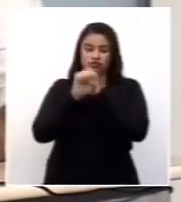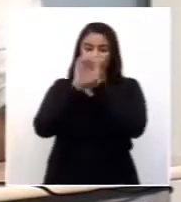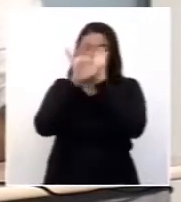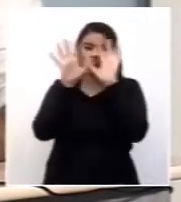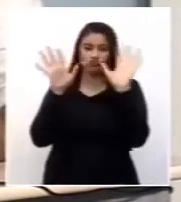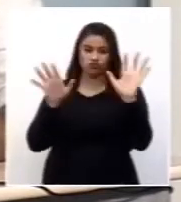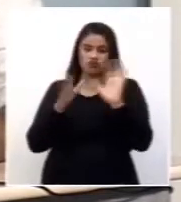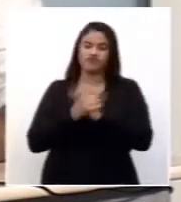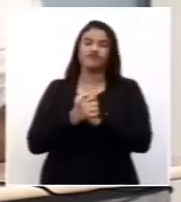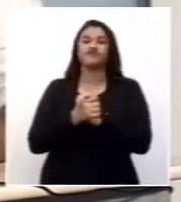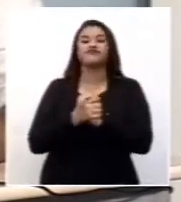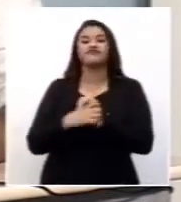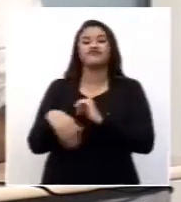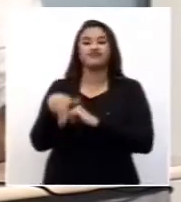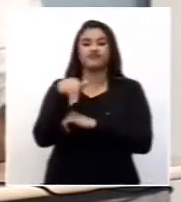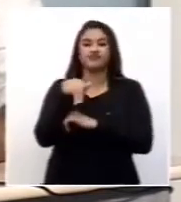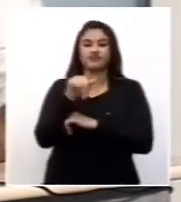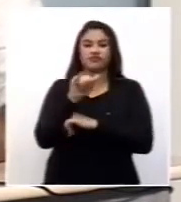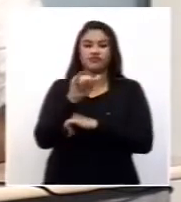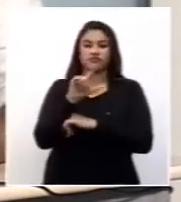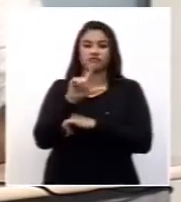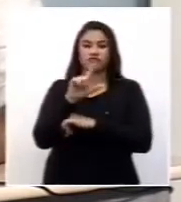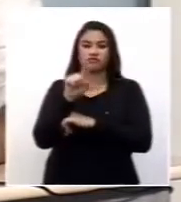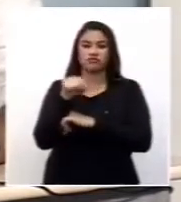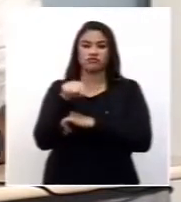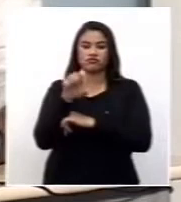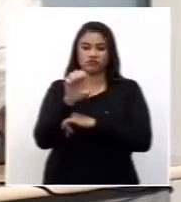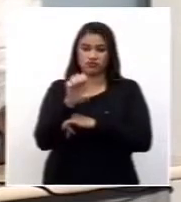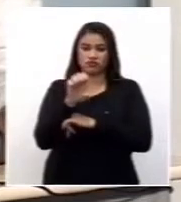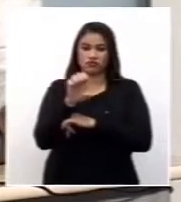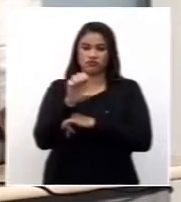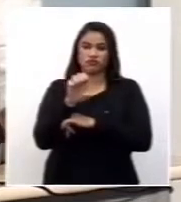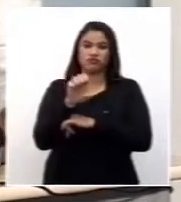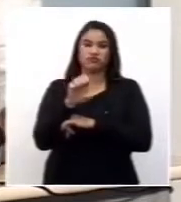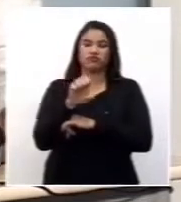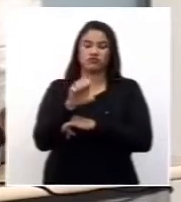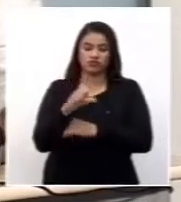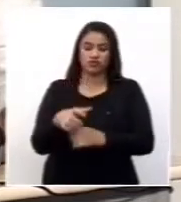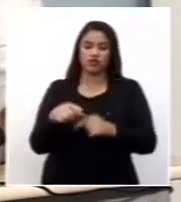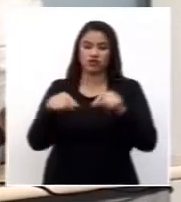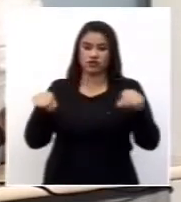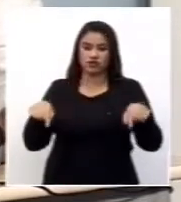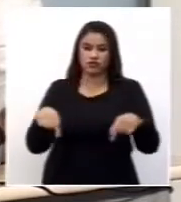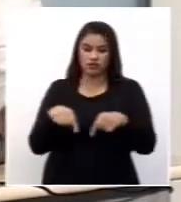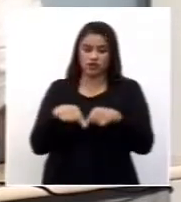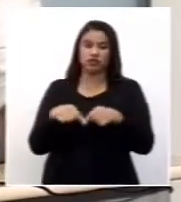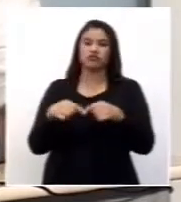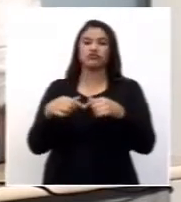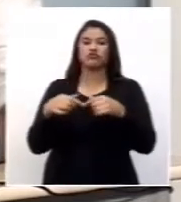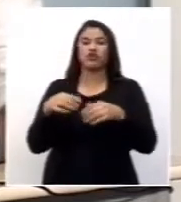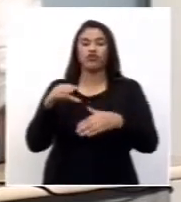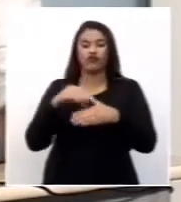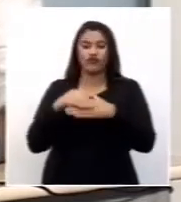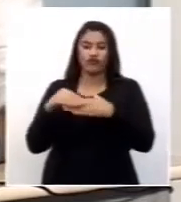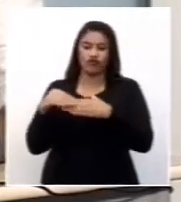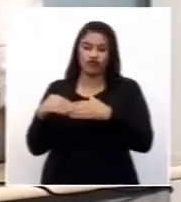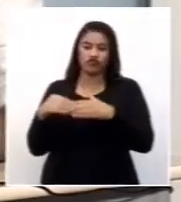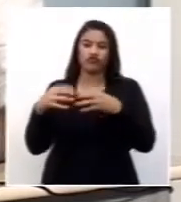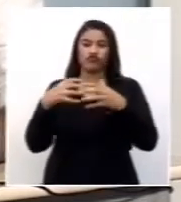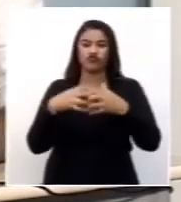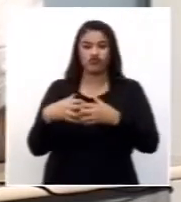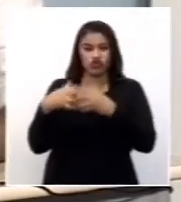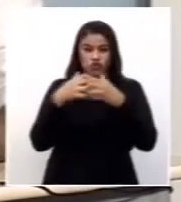Professora Nilze, espaço físico funcional virtual. A